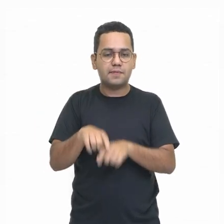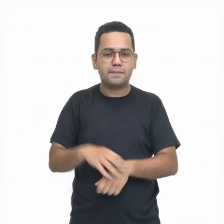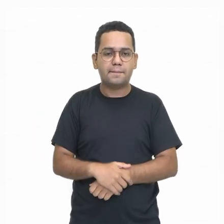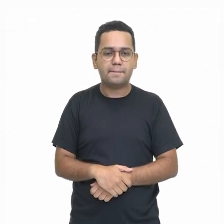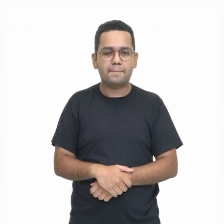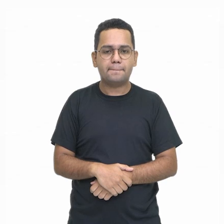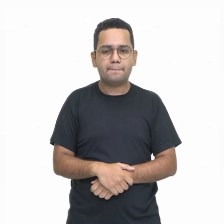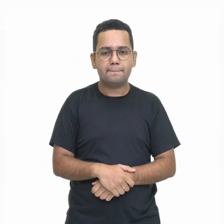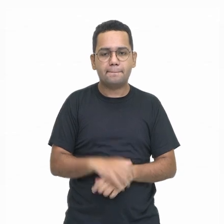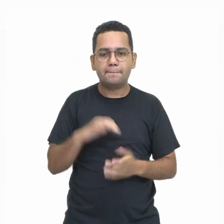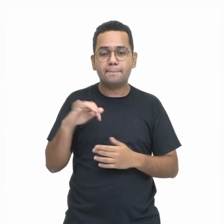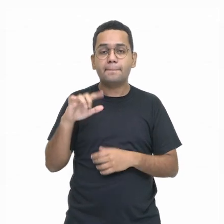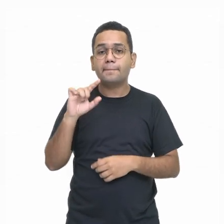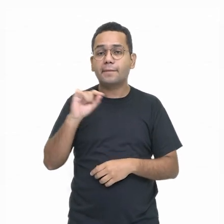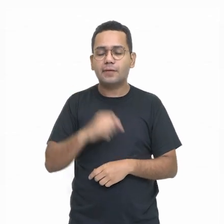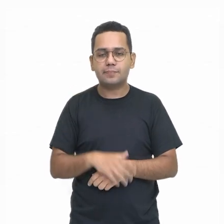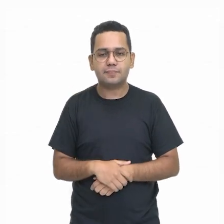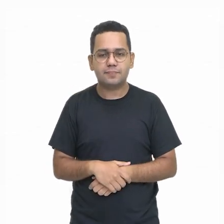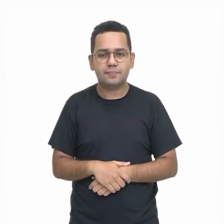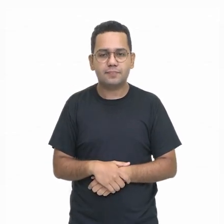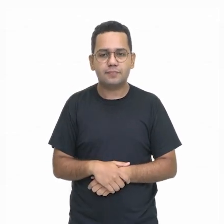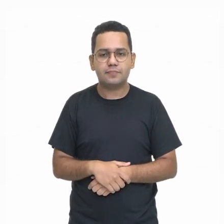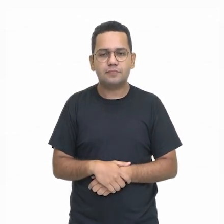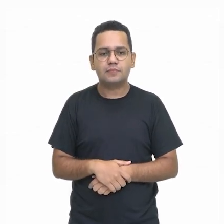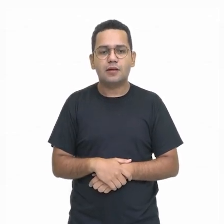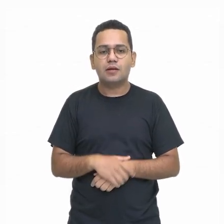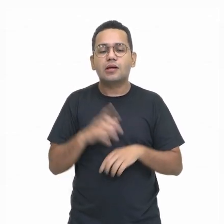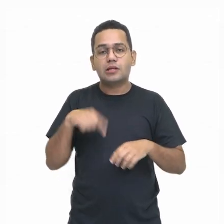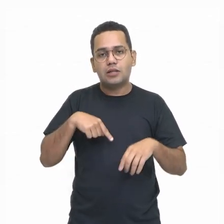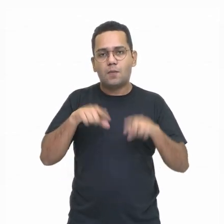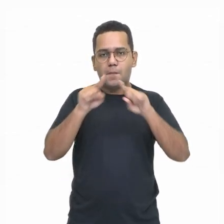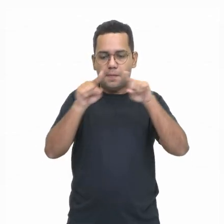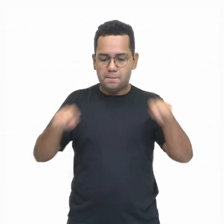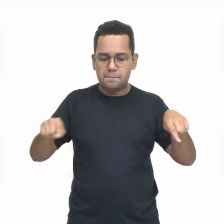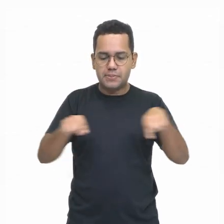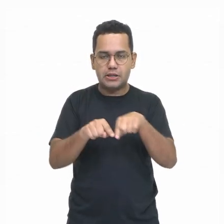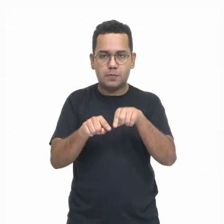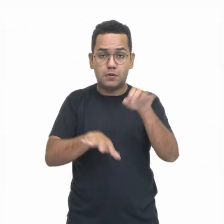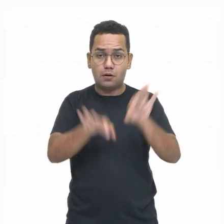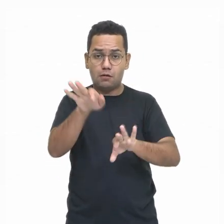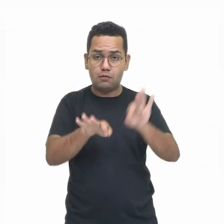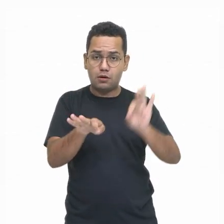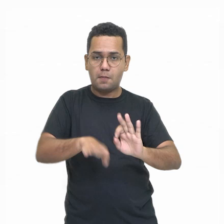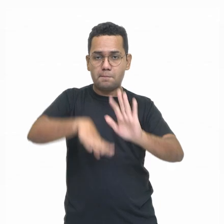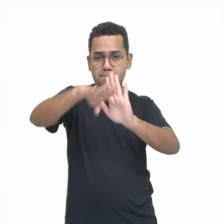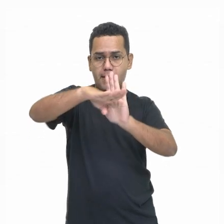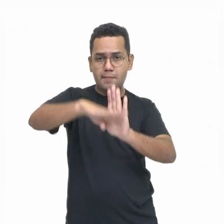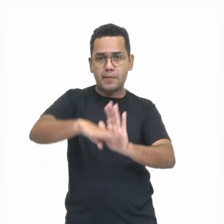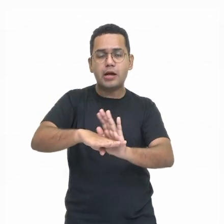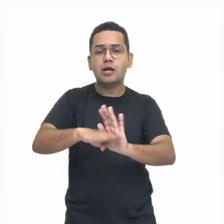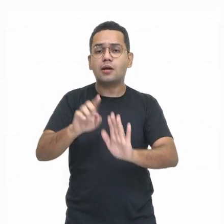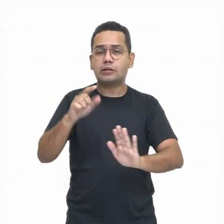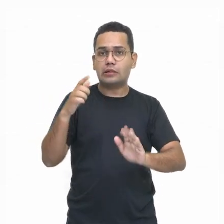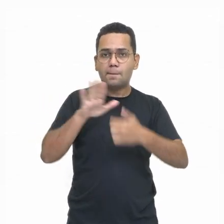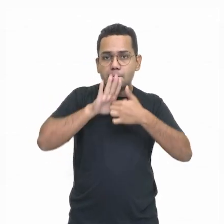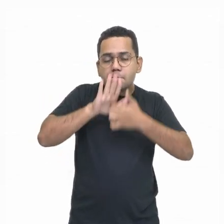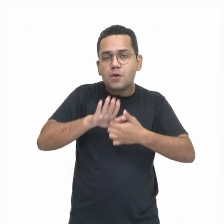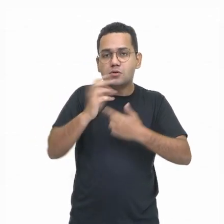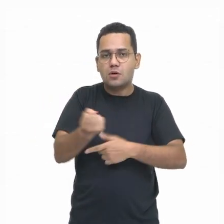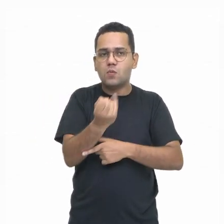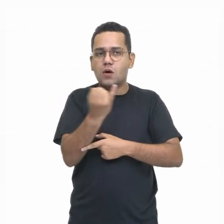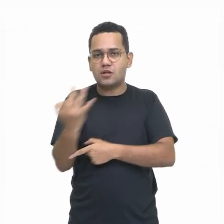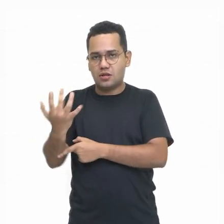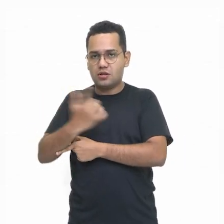energia, que ela é representada através de pirâmides ecológicas, né, que mostram a quantidade de energia